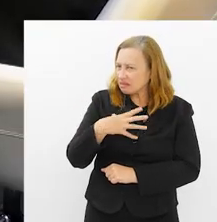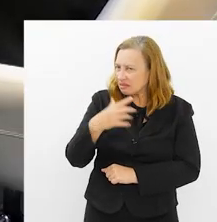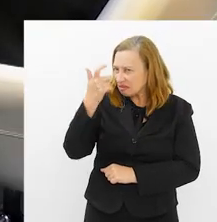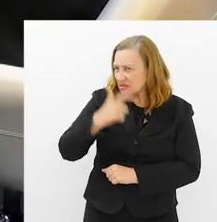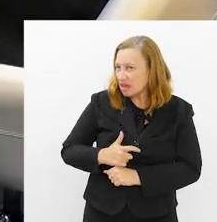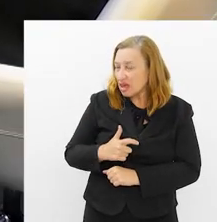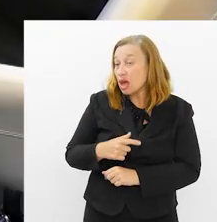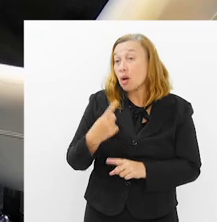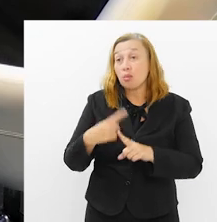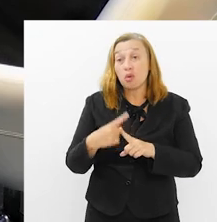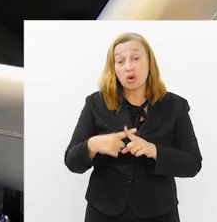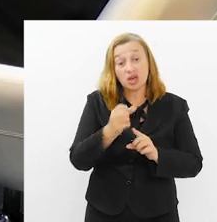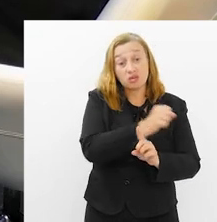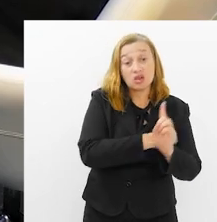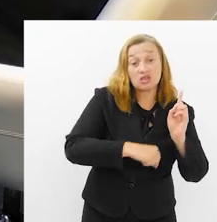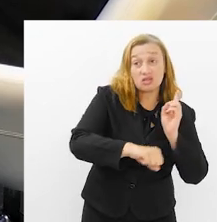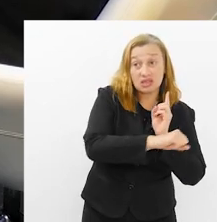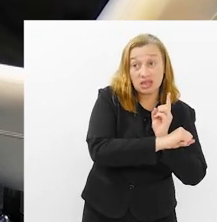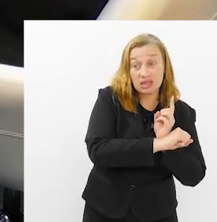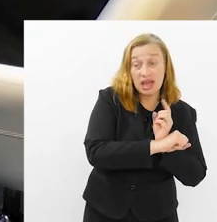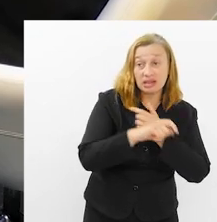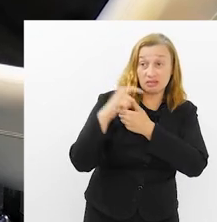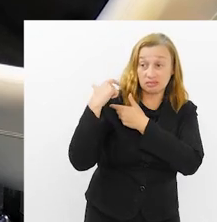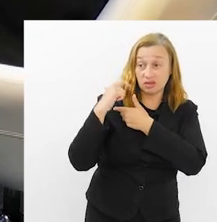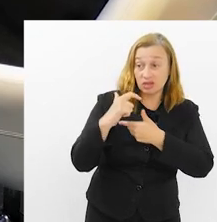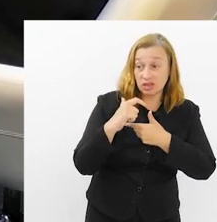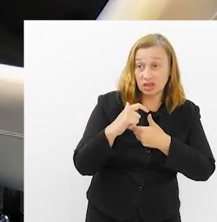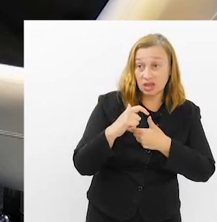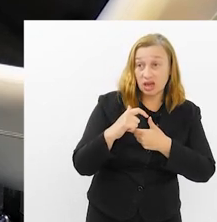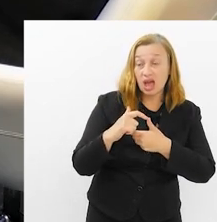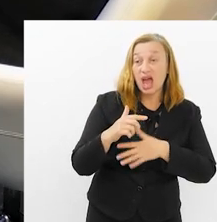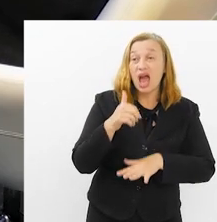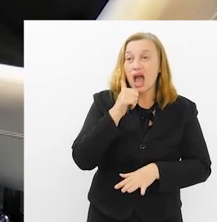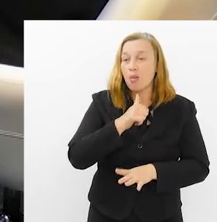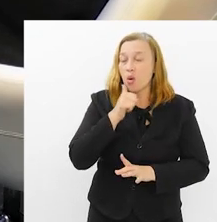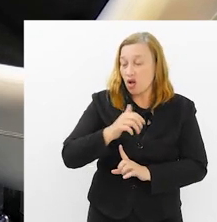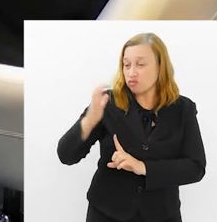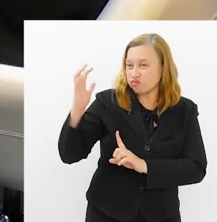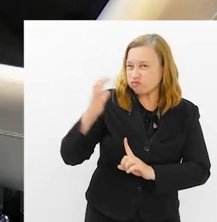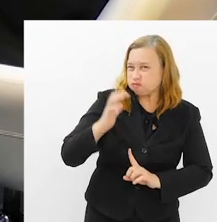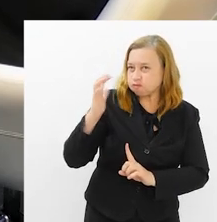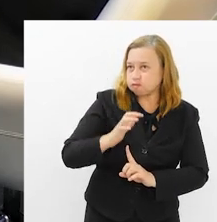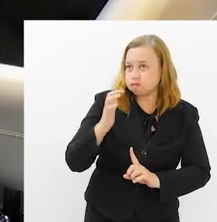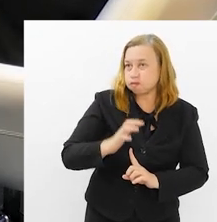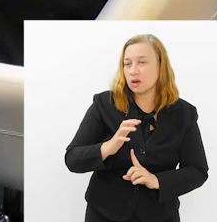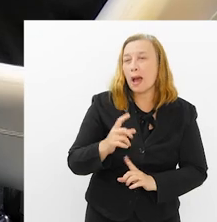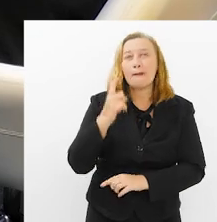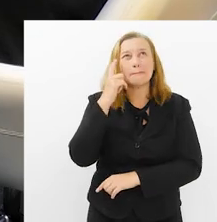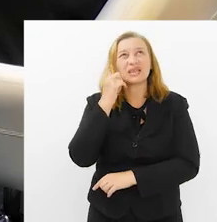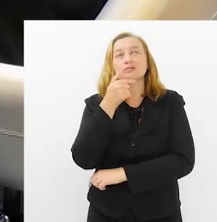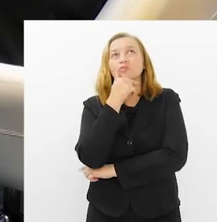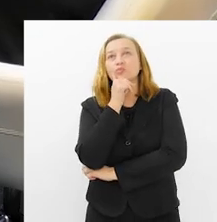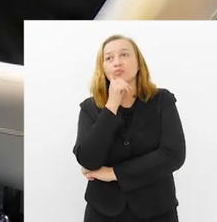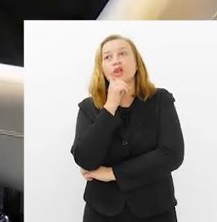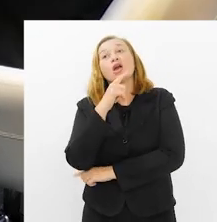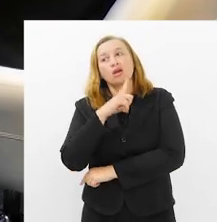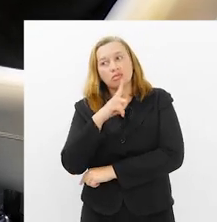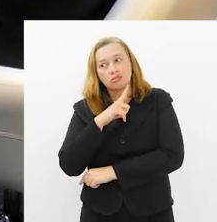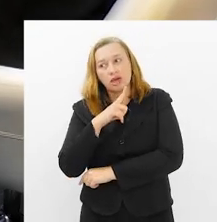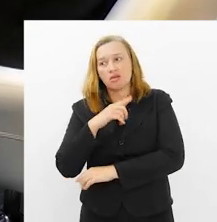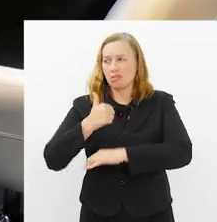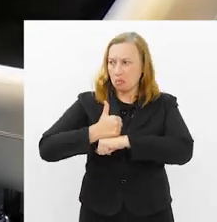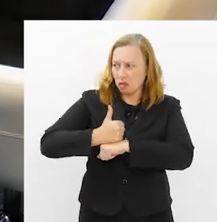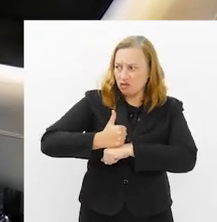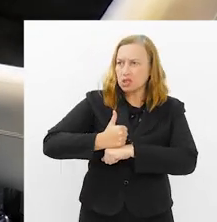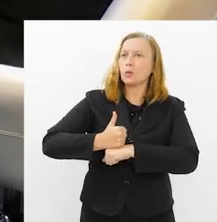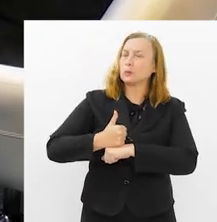maternar, porque ainda pegando uma sociedade patriarcal, muitas vezes a mulher fica sobrecarregada. Então, será que ela repensa?